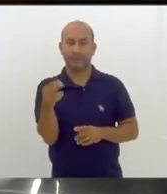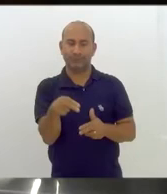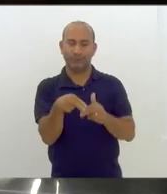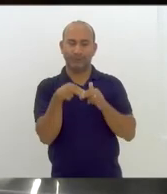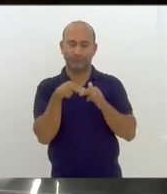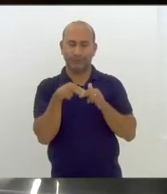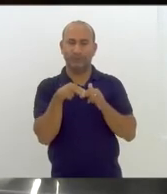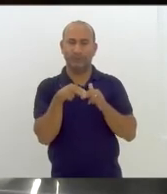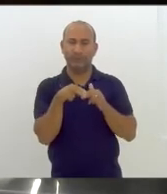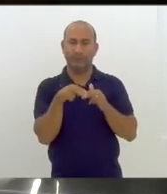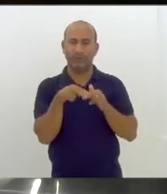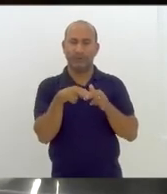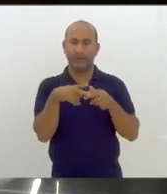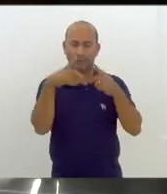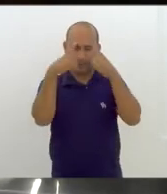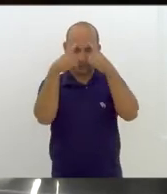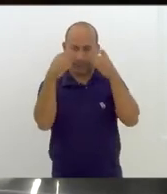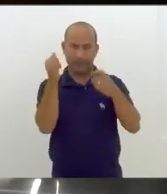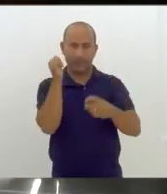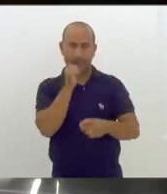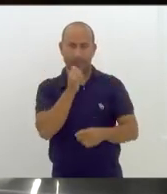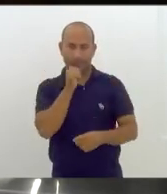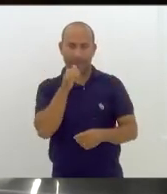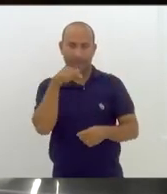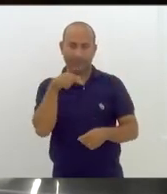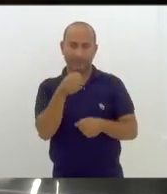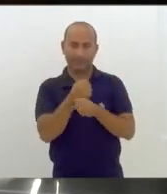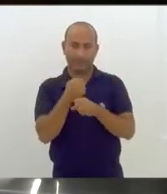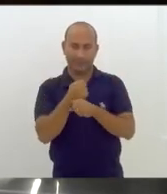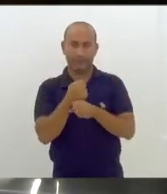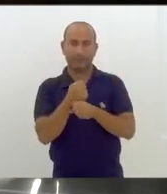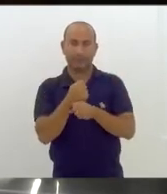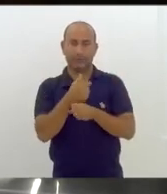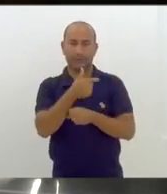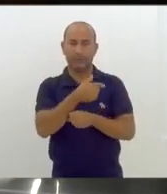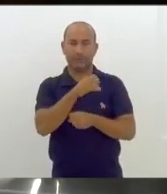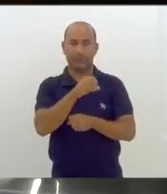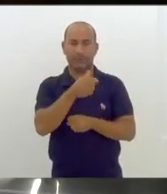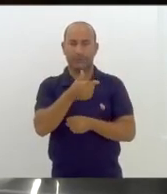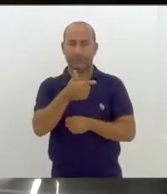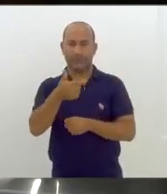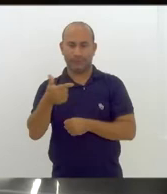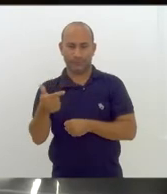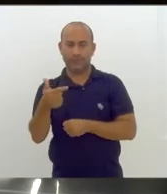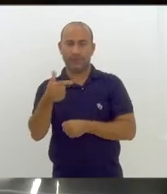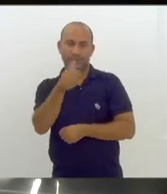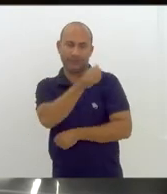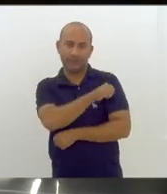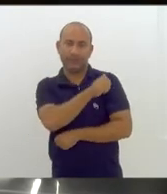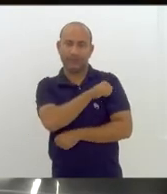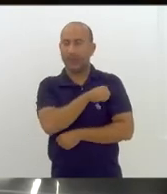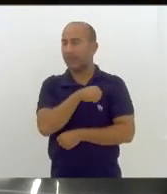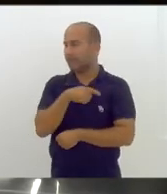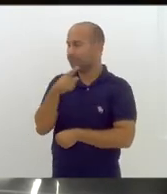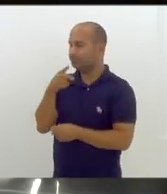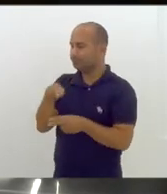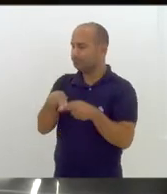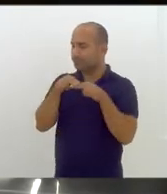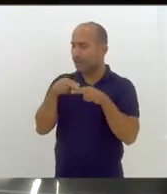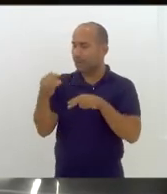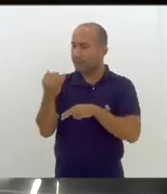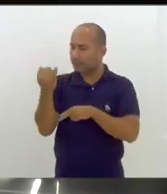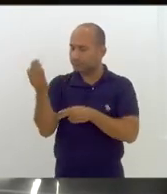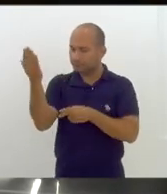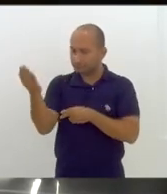Rio de Janeiro, em 2022. Daí a importância do trabalho do desembargador Wagner Sinelli, porque